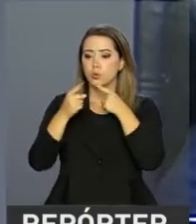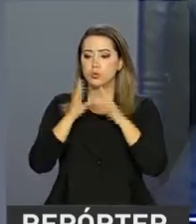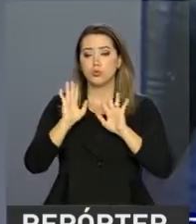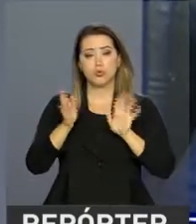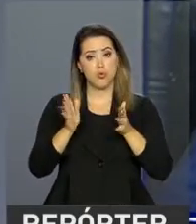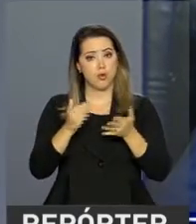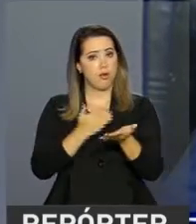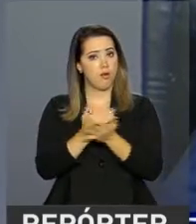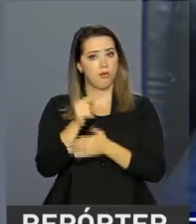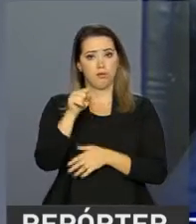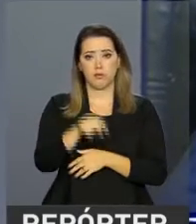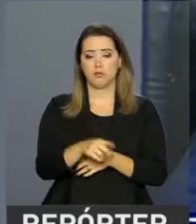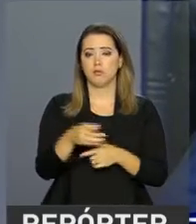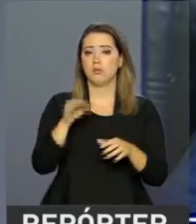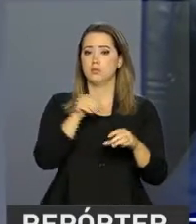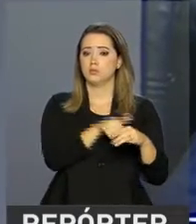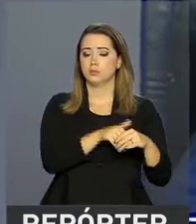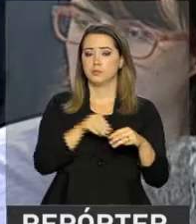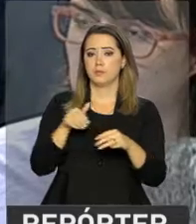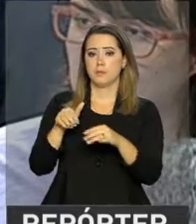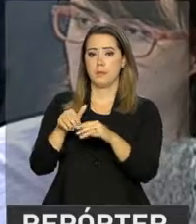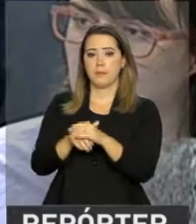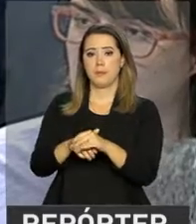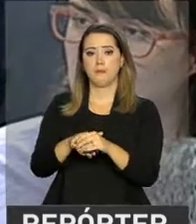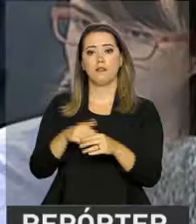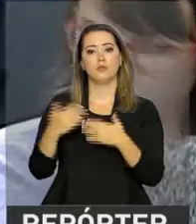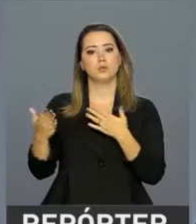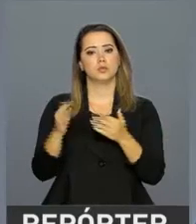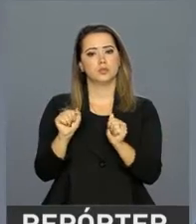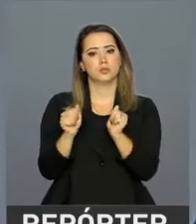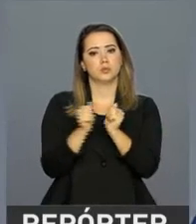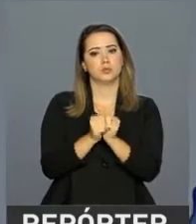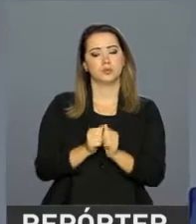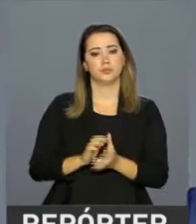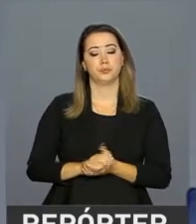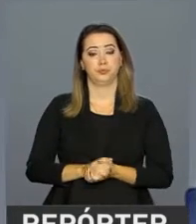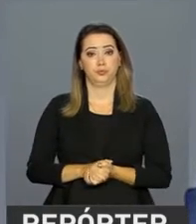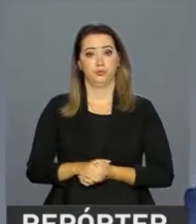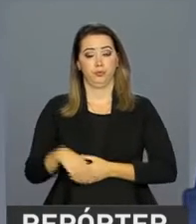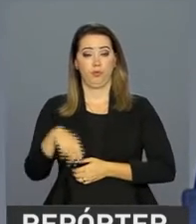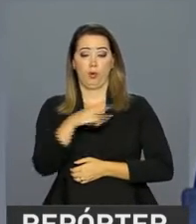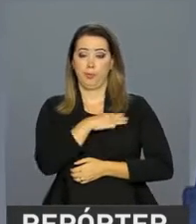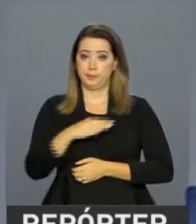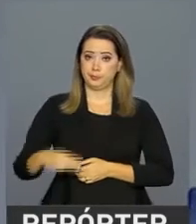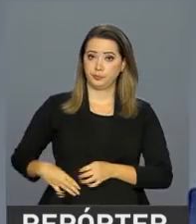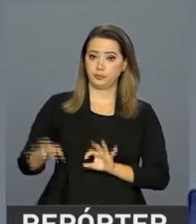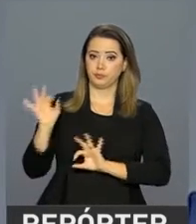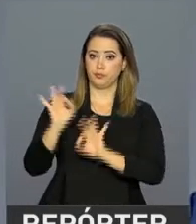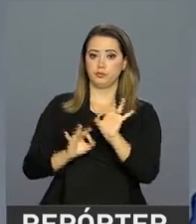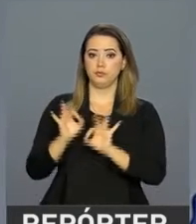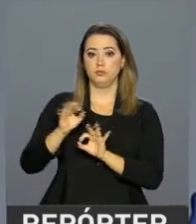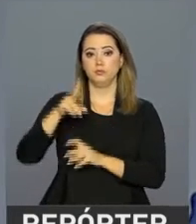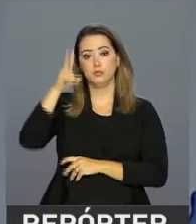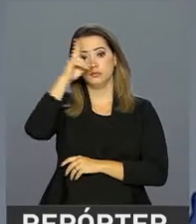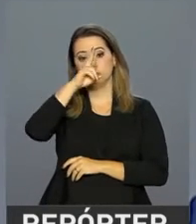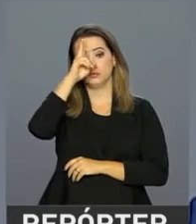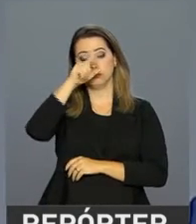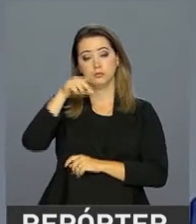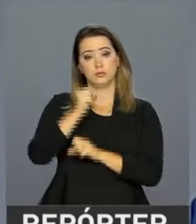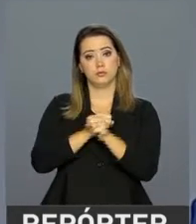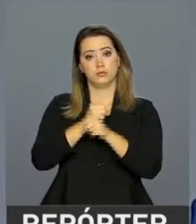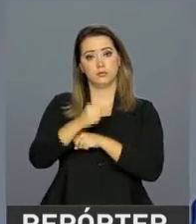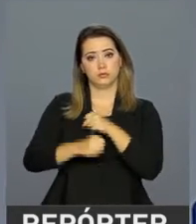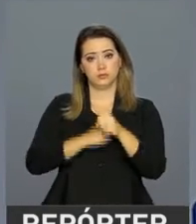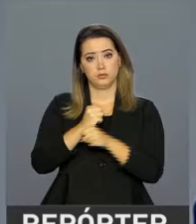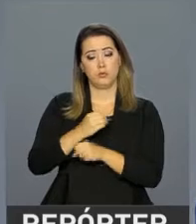e votadas no parlamento o ministro do planejamento de oliveira lembrou que neste ano o